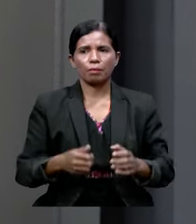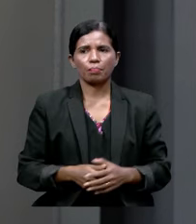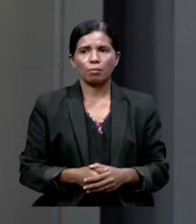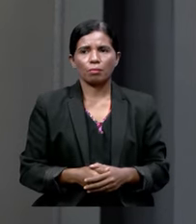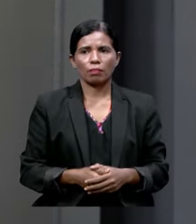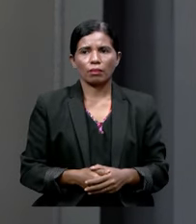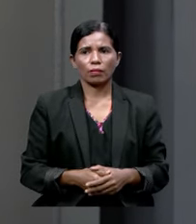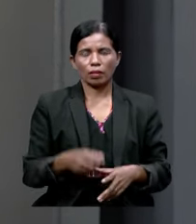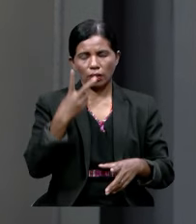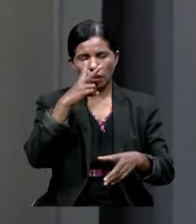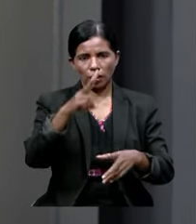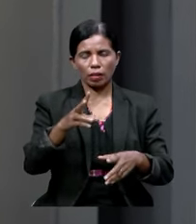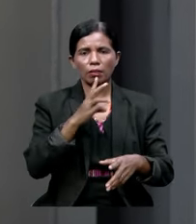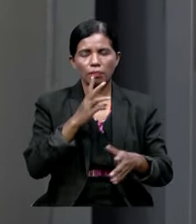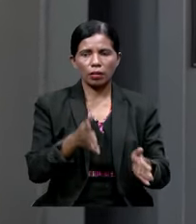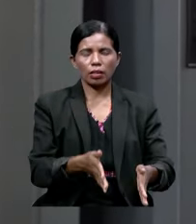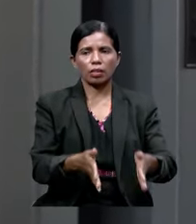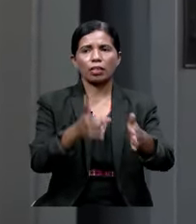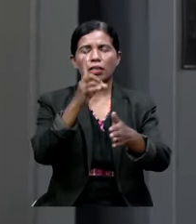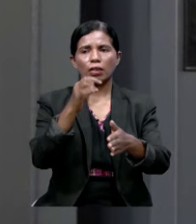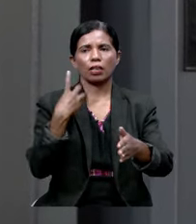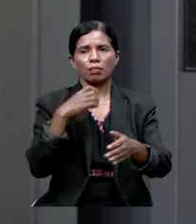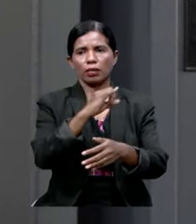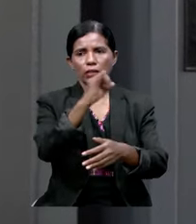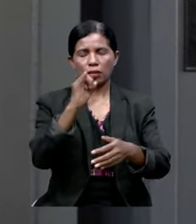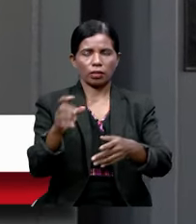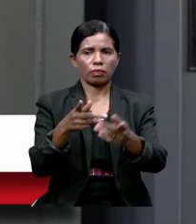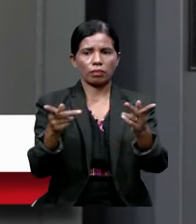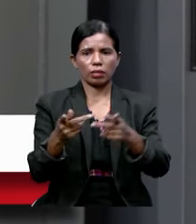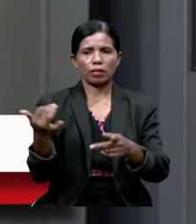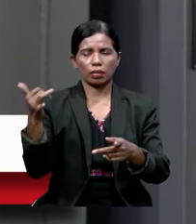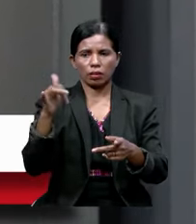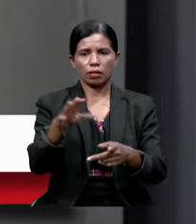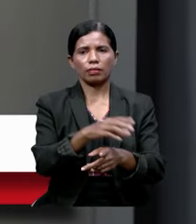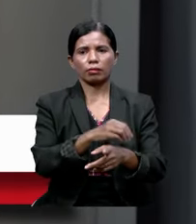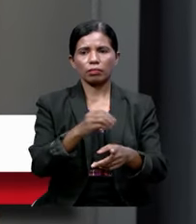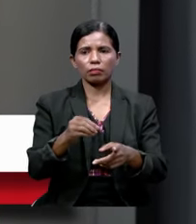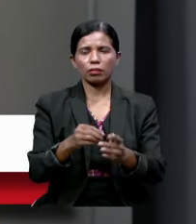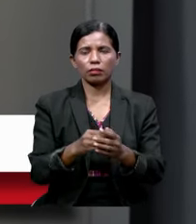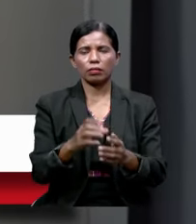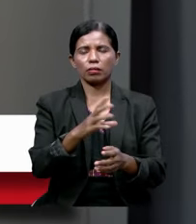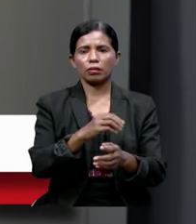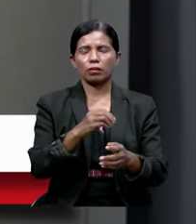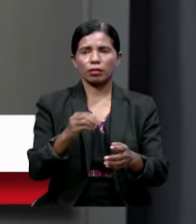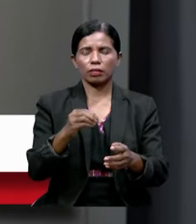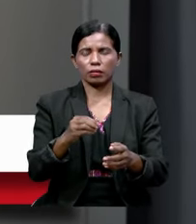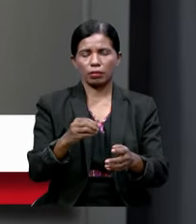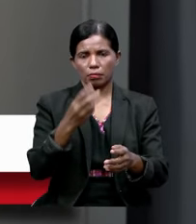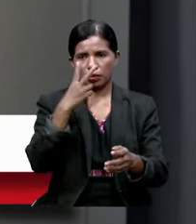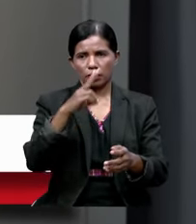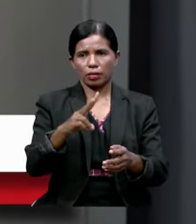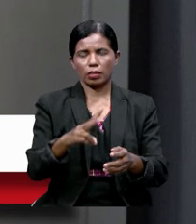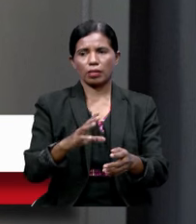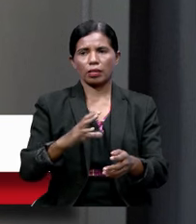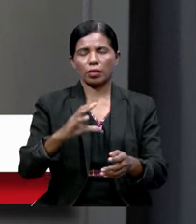de lara mi ne ia ami identifica una fata in sene be ma risco ba inundação ne ane sa finalais ia